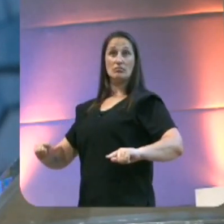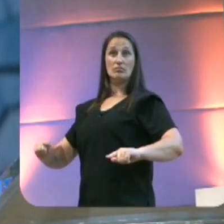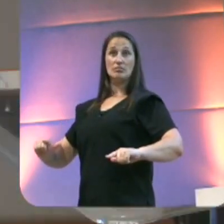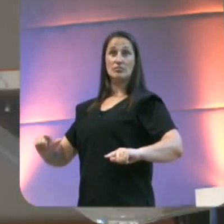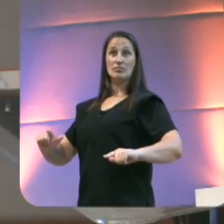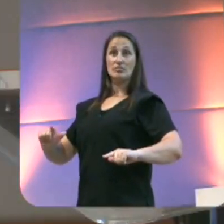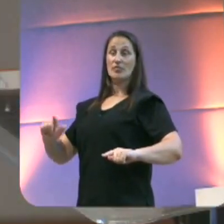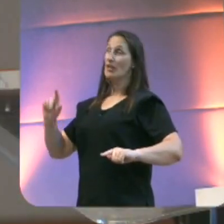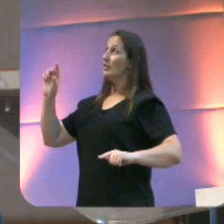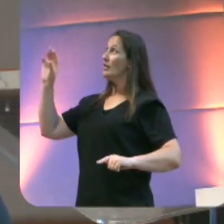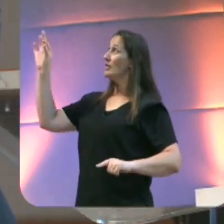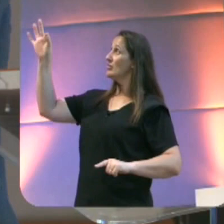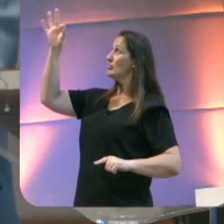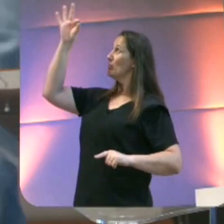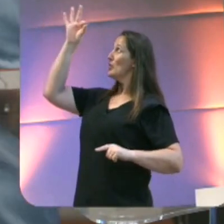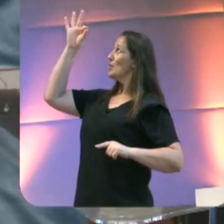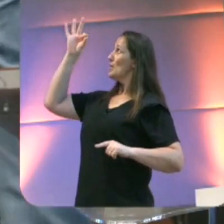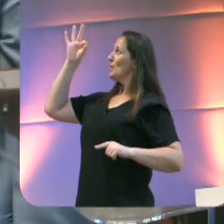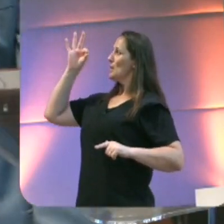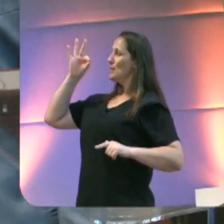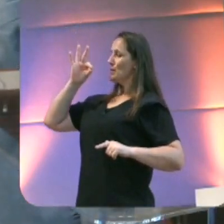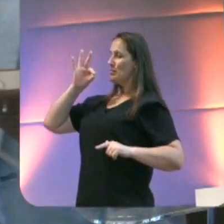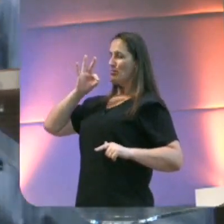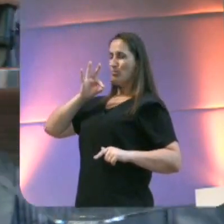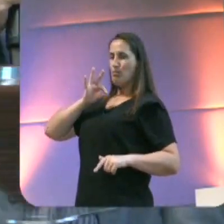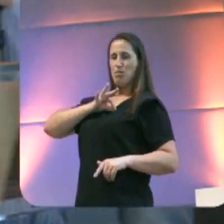do Espírito para encher a nossa vida.